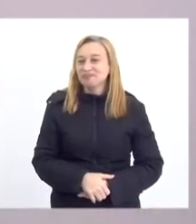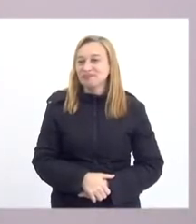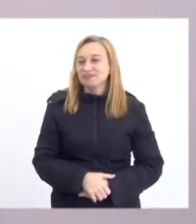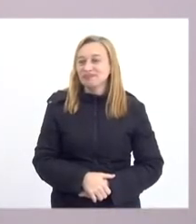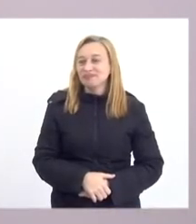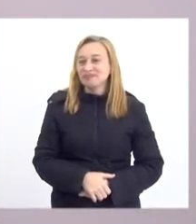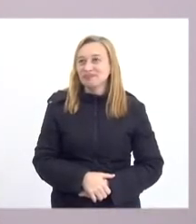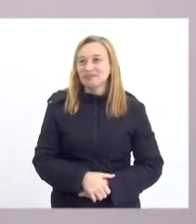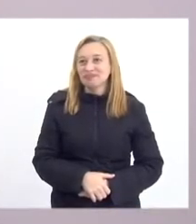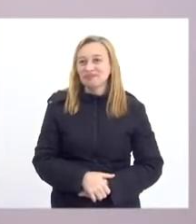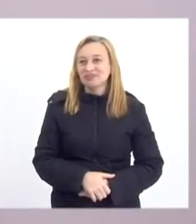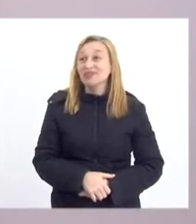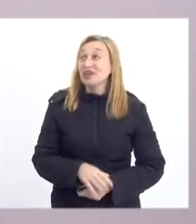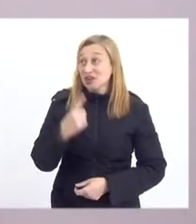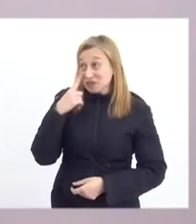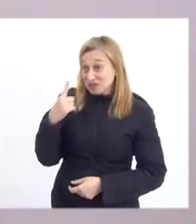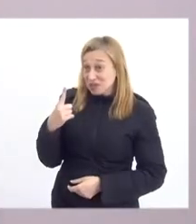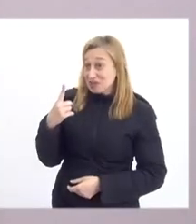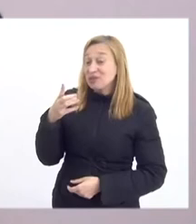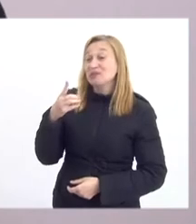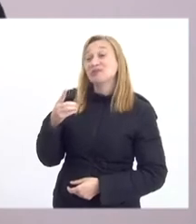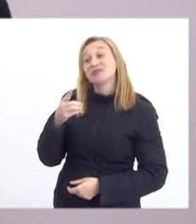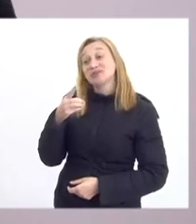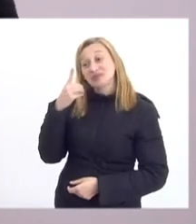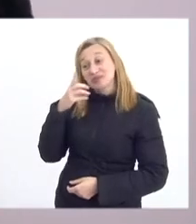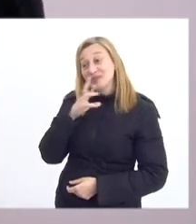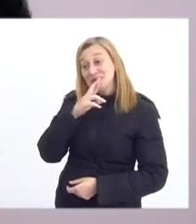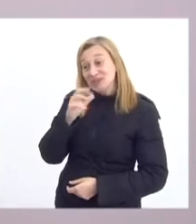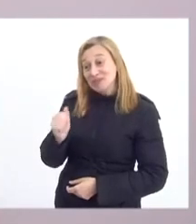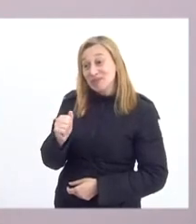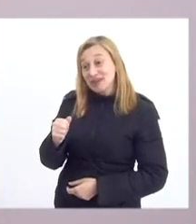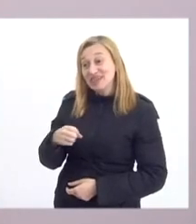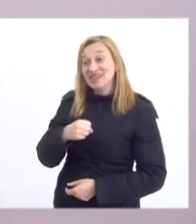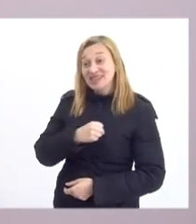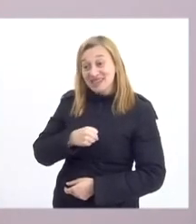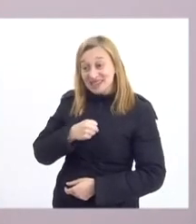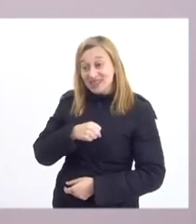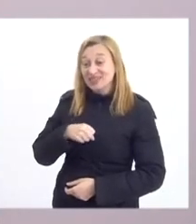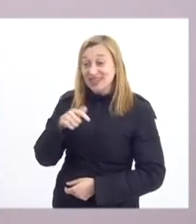Essa é boa. Tá vendo como é que o Amorim faz falta aqui,